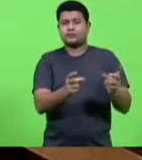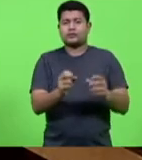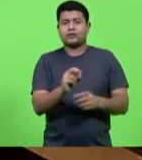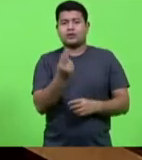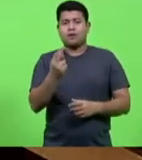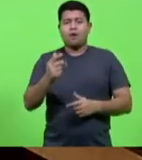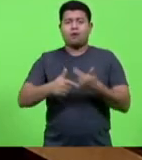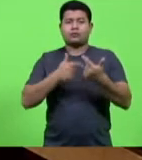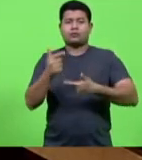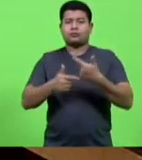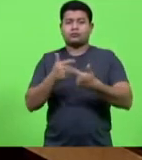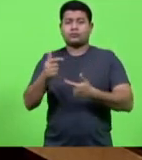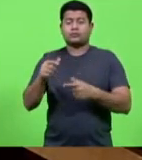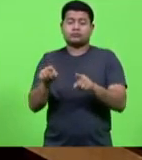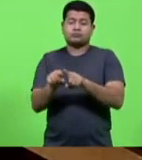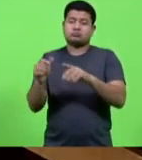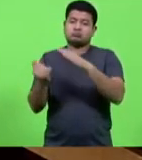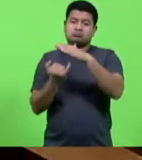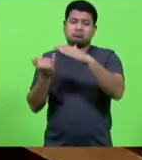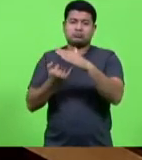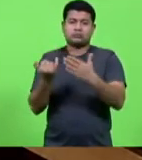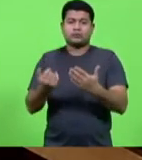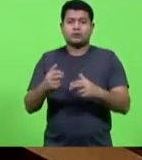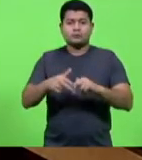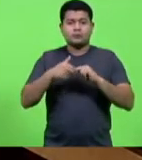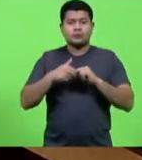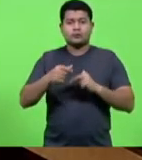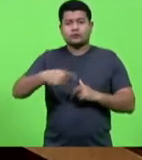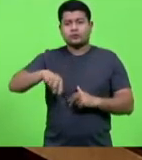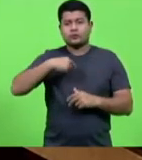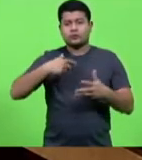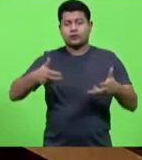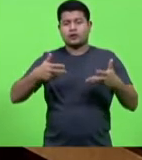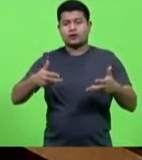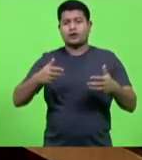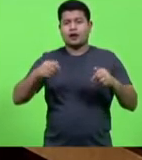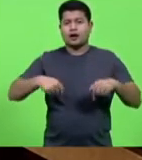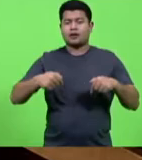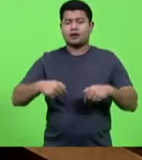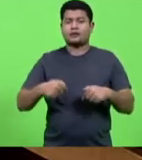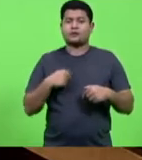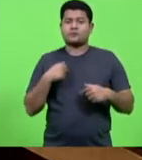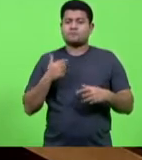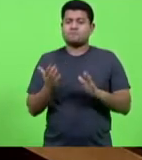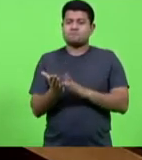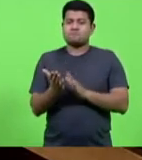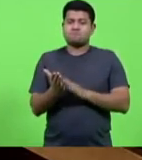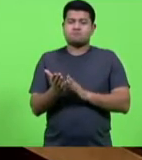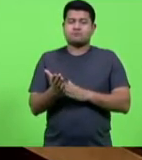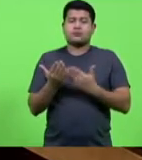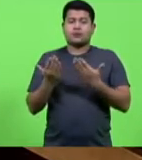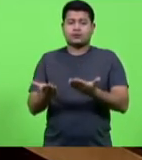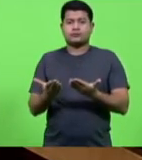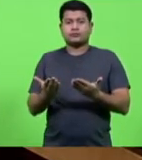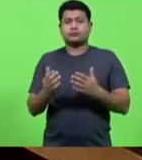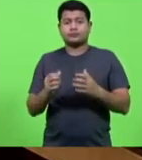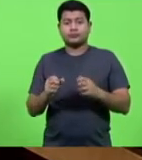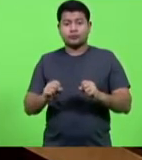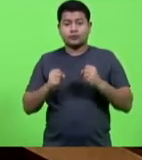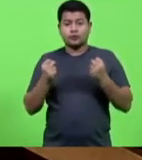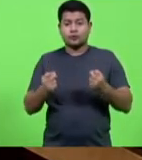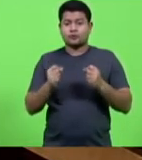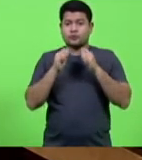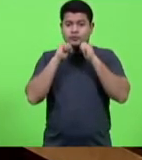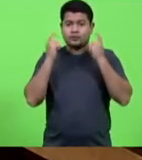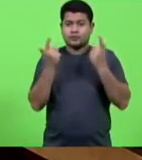indústria. Portanto, nós queremos aqui, ao mesmo tempo que enaltecer esse comprometimento da Assembleia